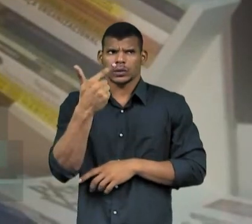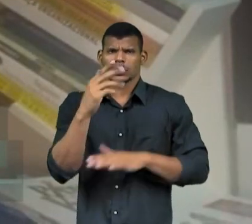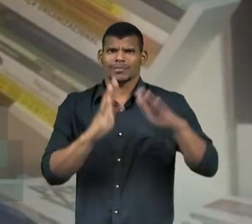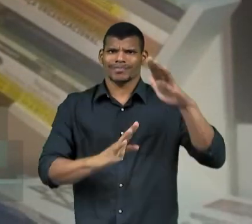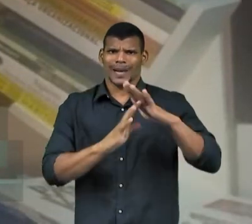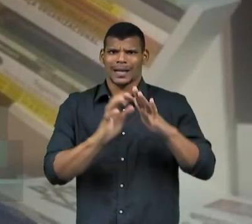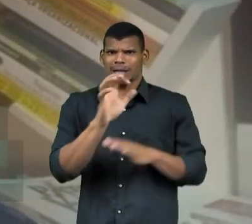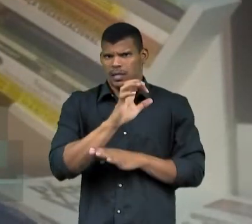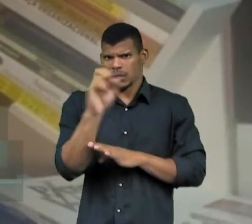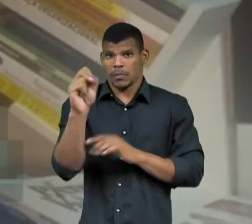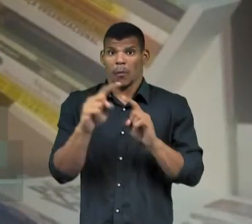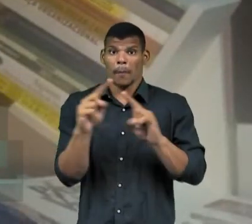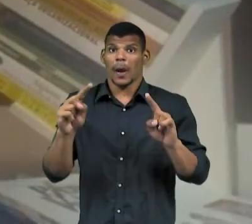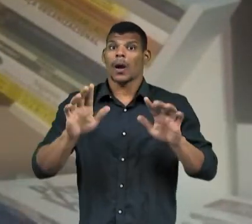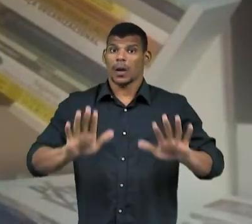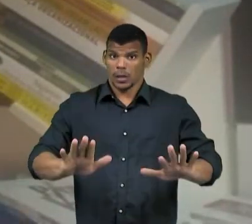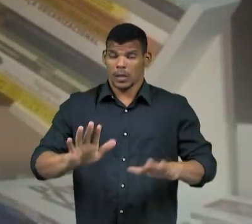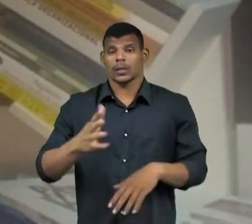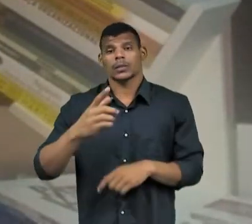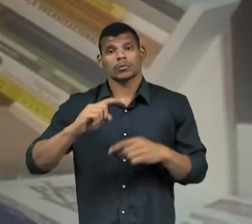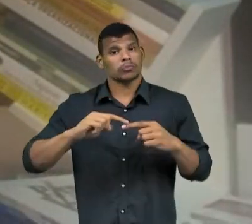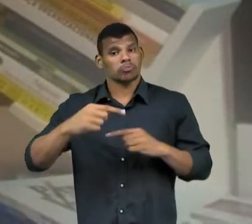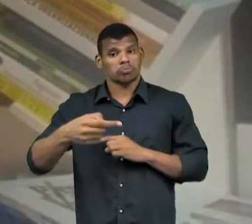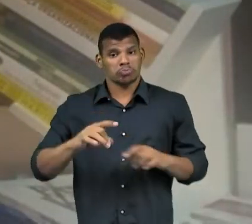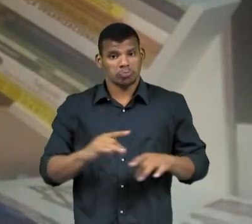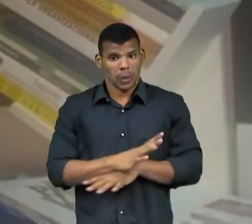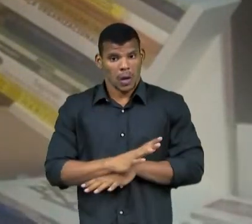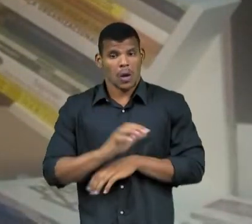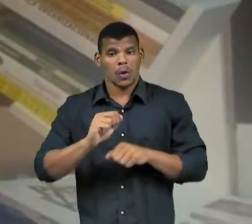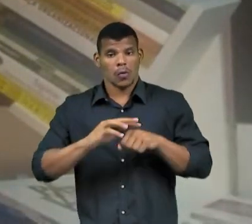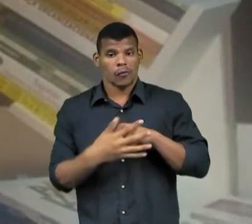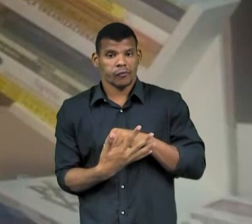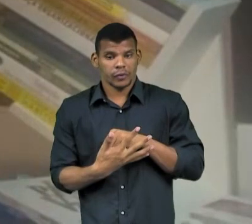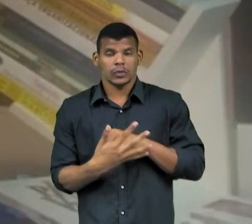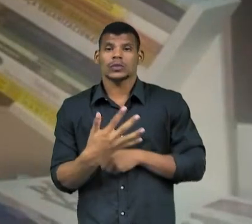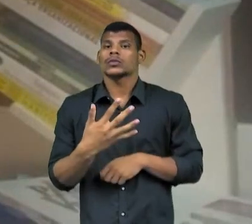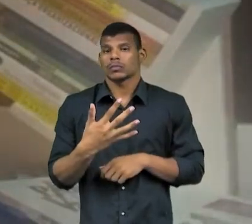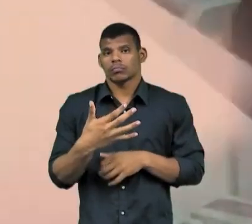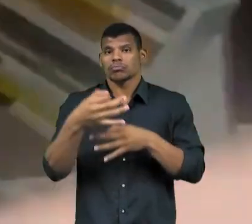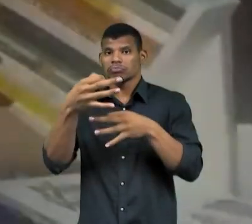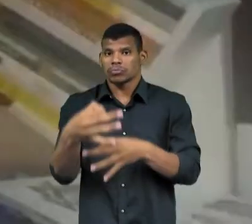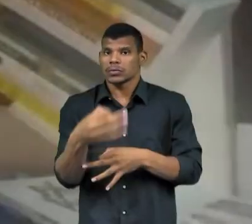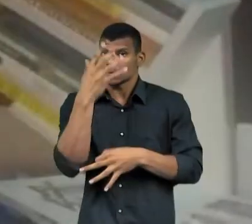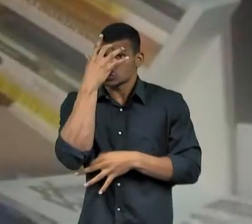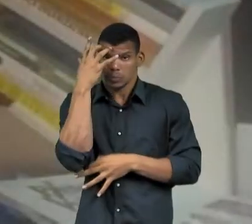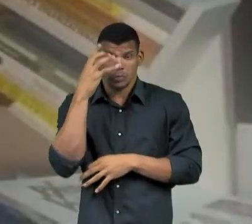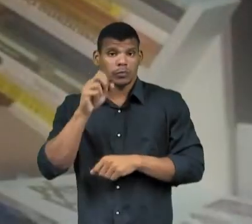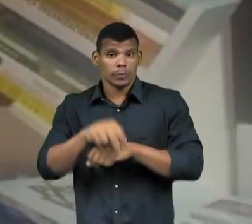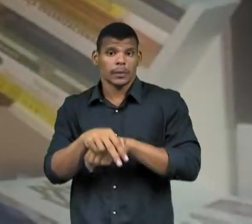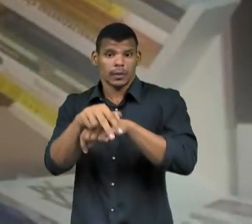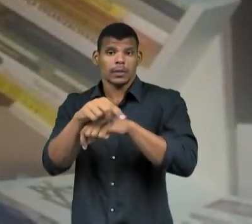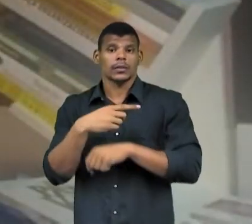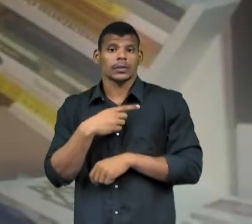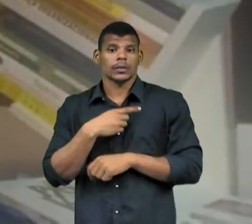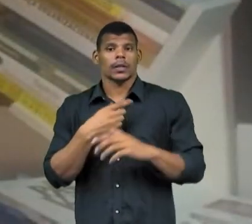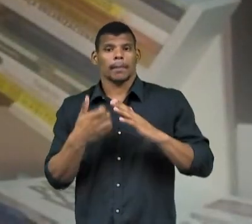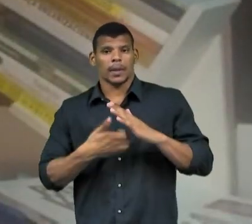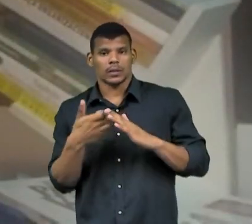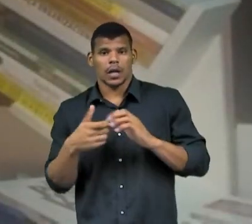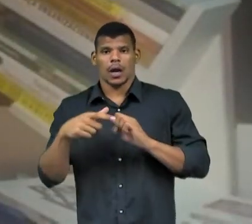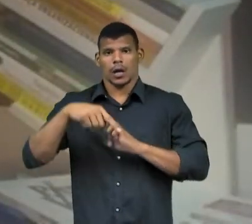a expectativa pós-Covid é que você aumente a condição de certeza, que as, né, os empresários, as